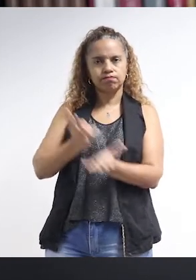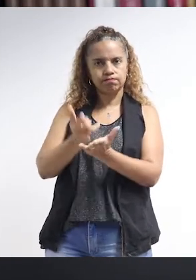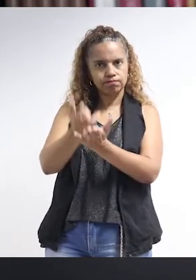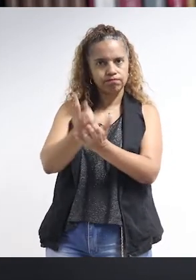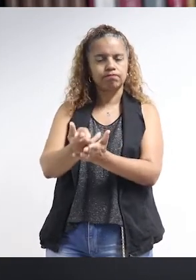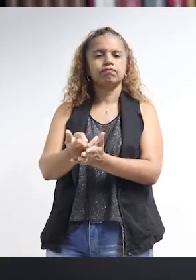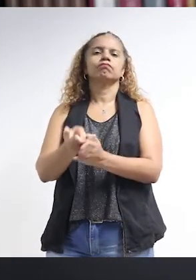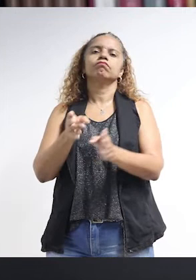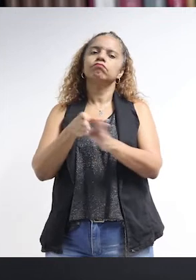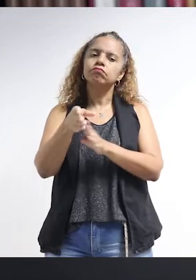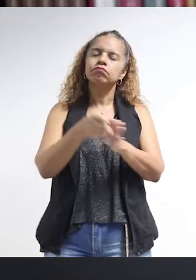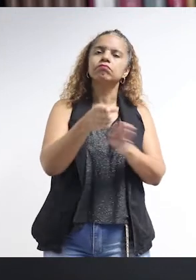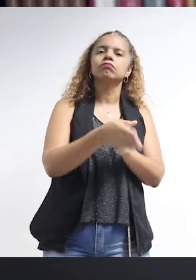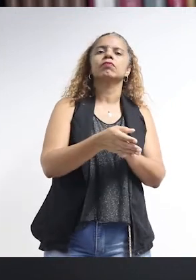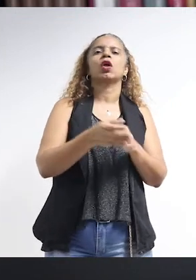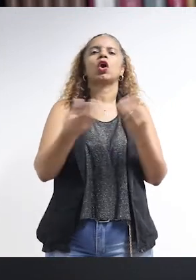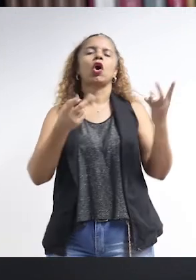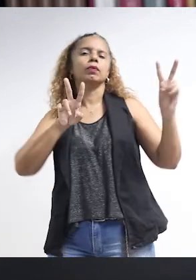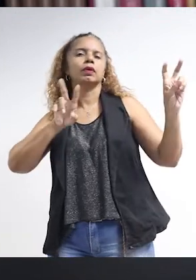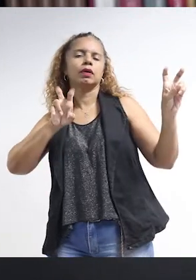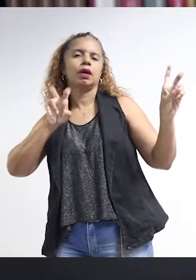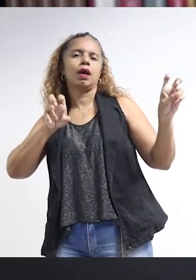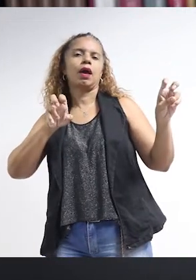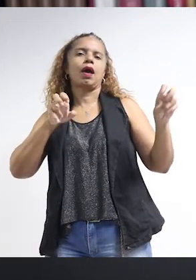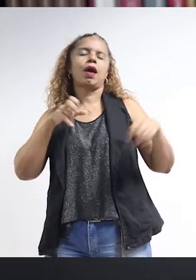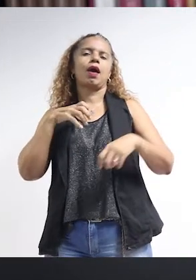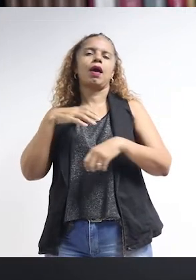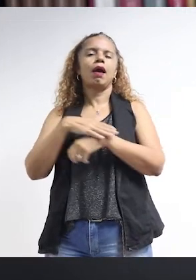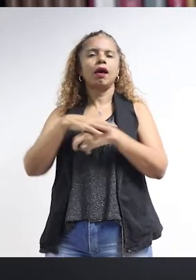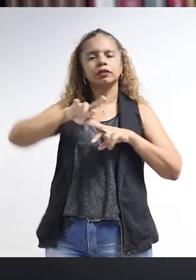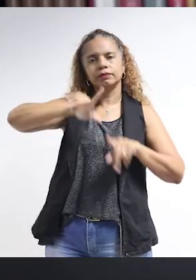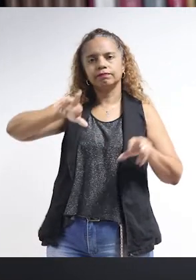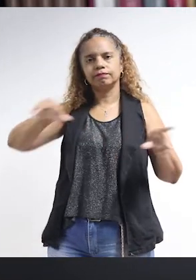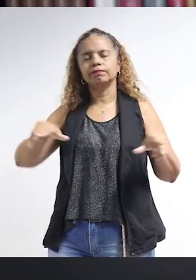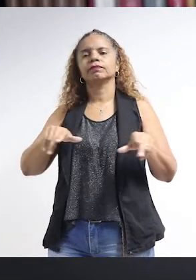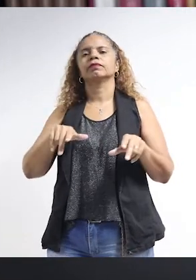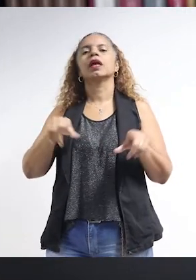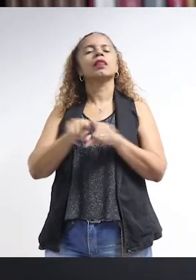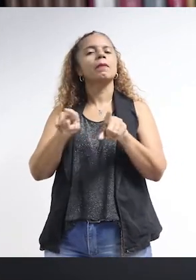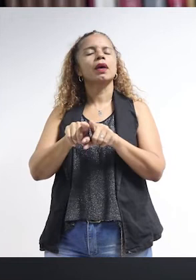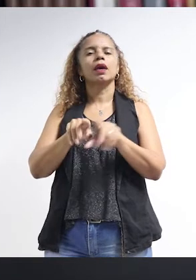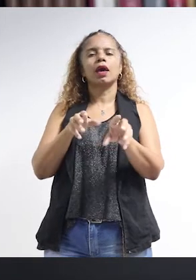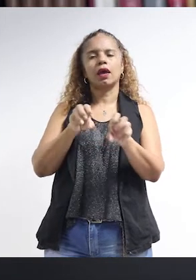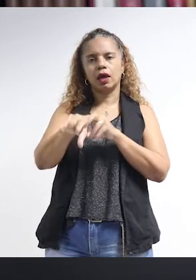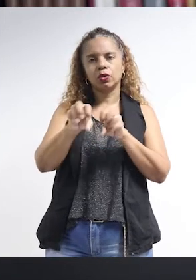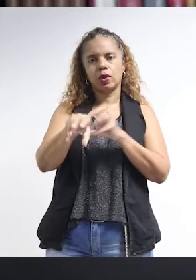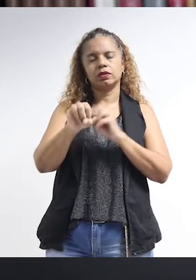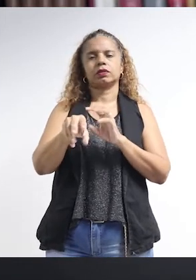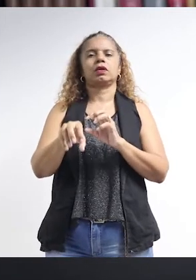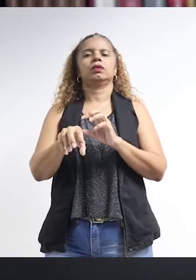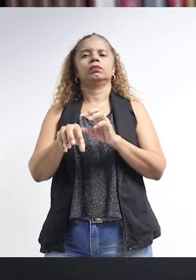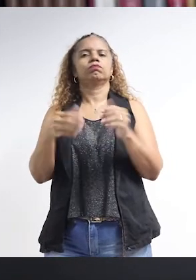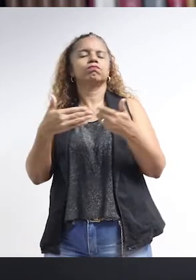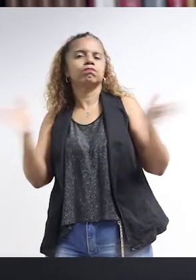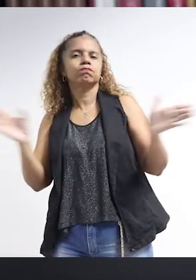relações étnico-raciais e numa formação para uma educação emancipatória que combata